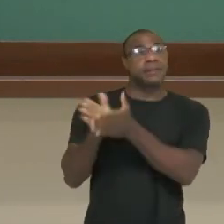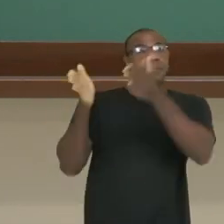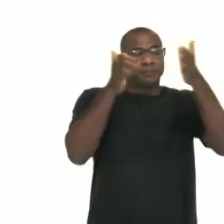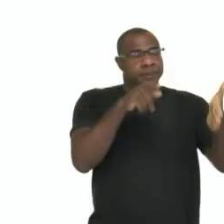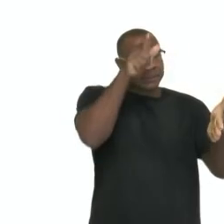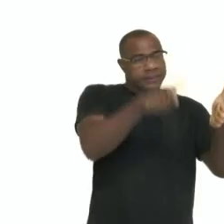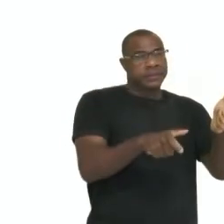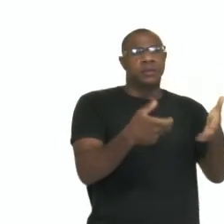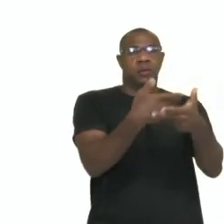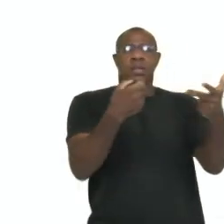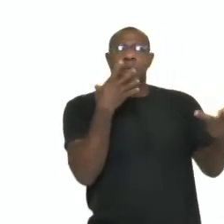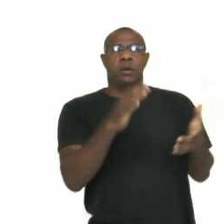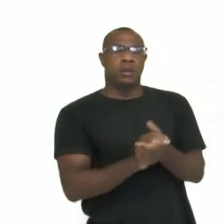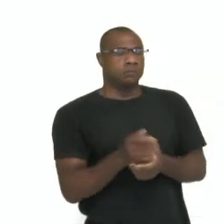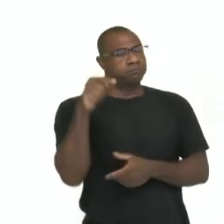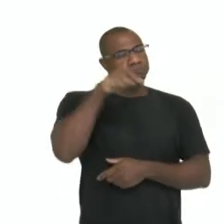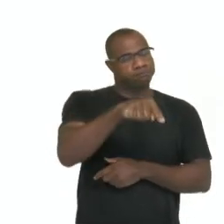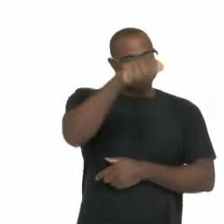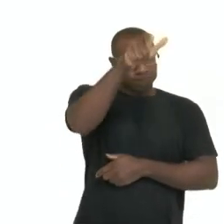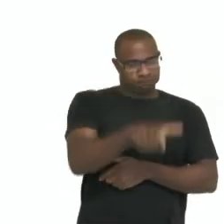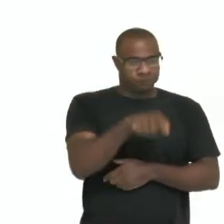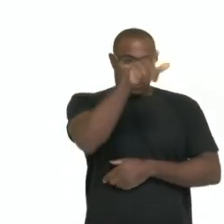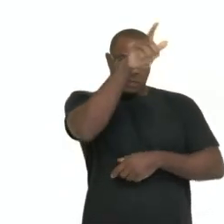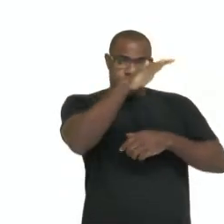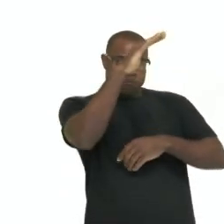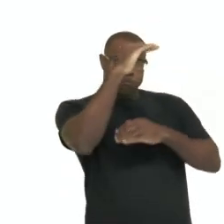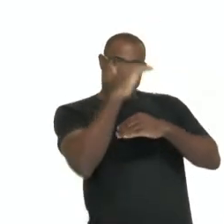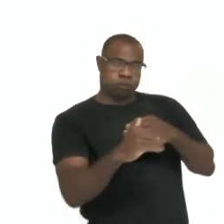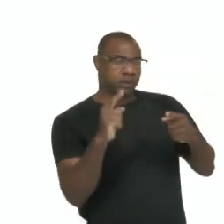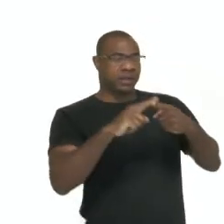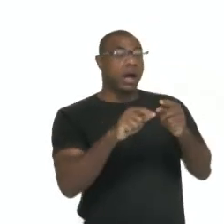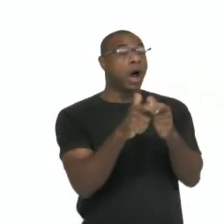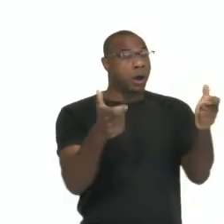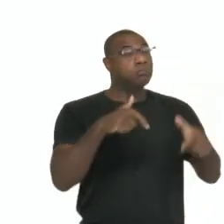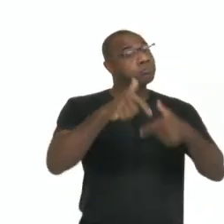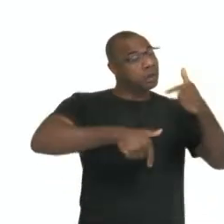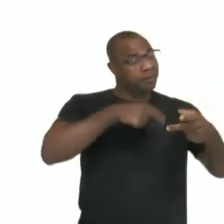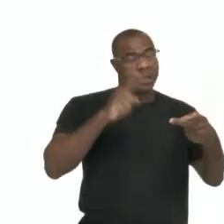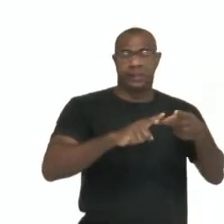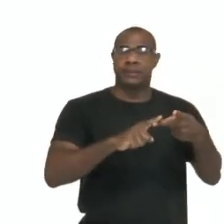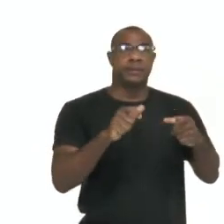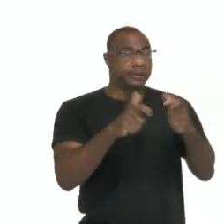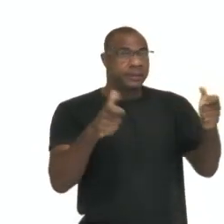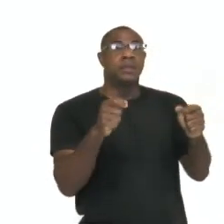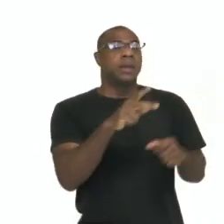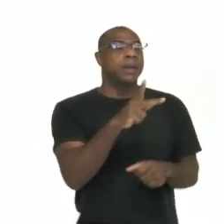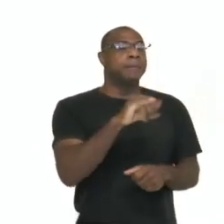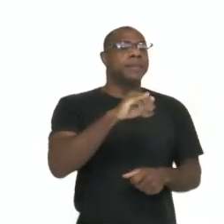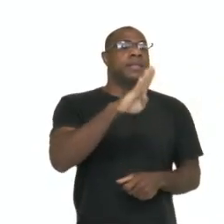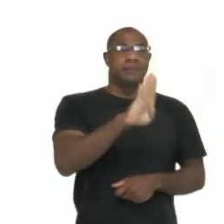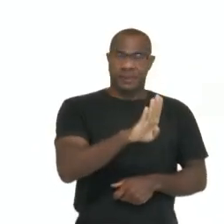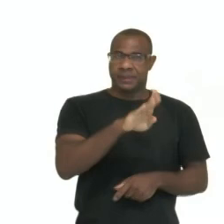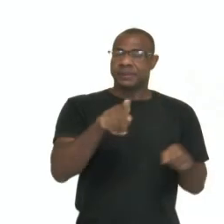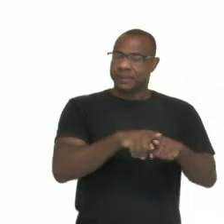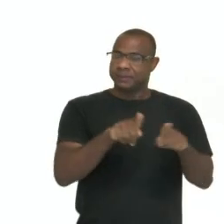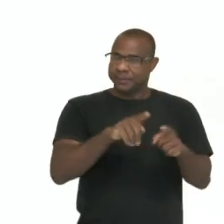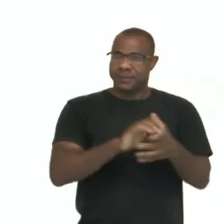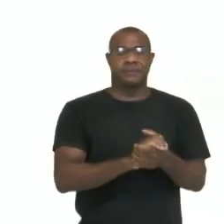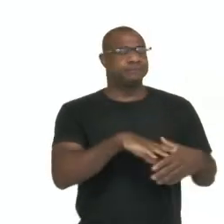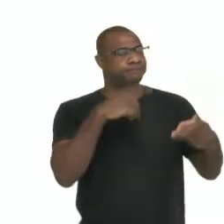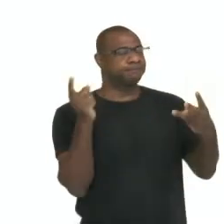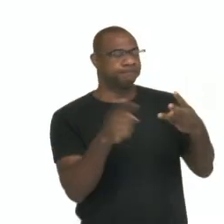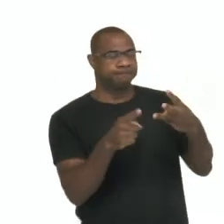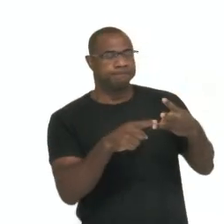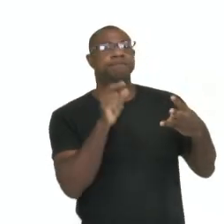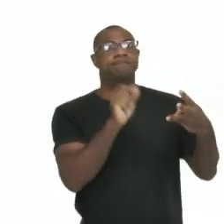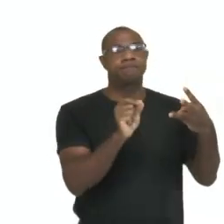mais ou menos? Do lado dos pontos positivos, aumento de empregos, o crescimento do PIB, do Produto Interno Bruto do